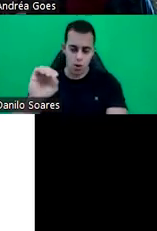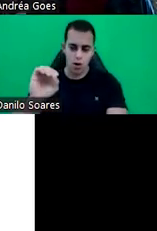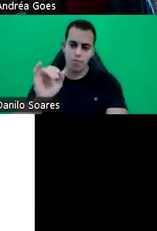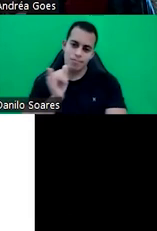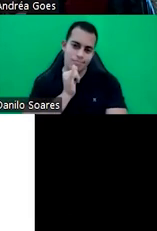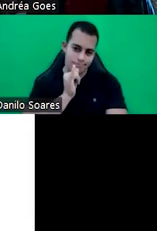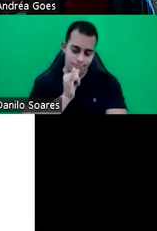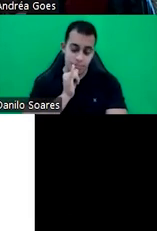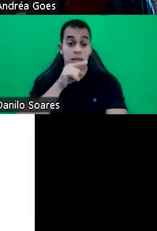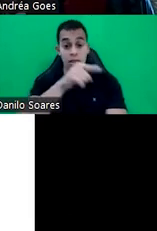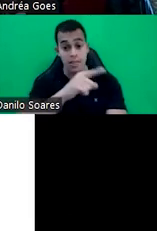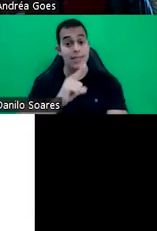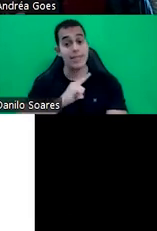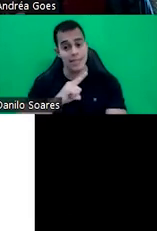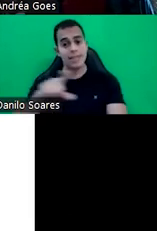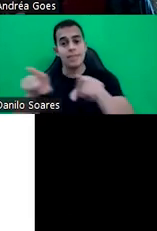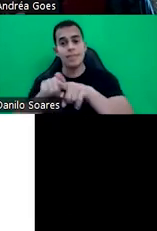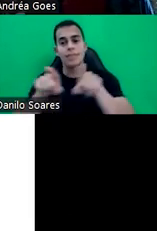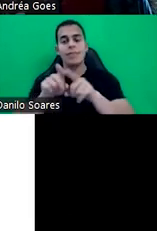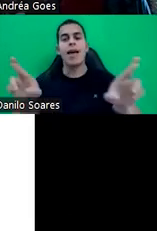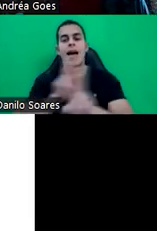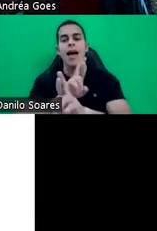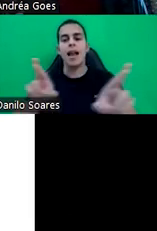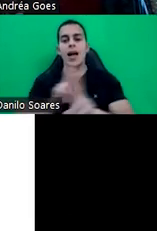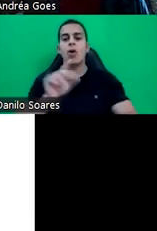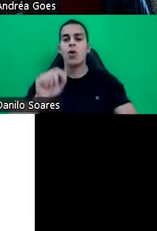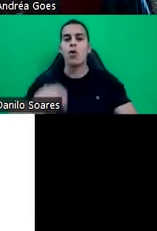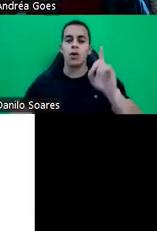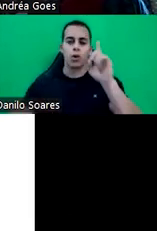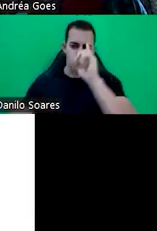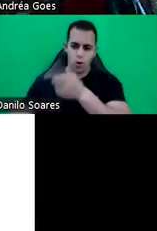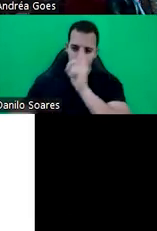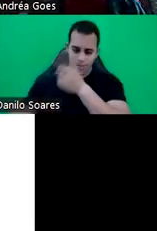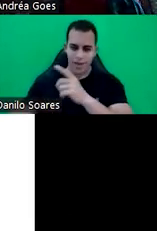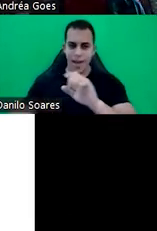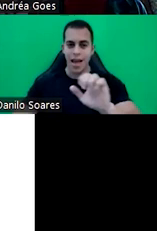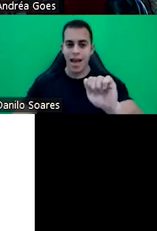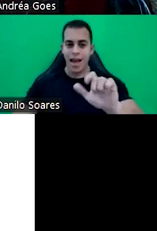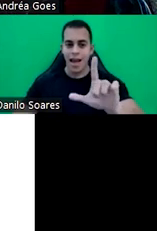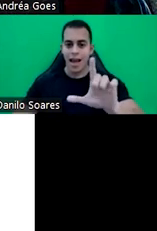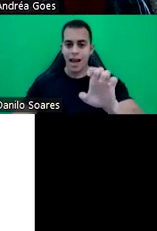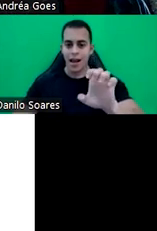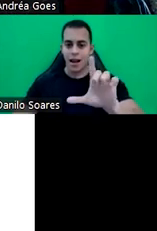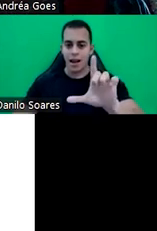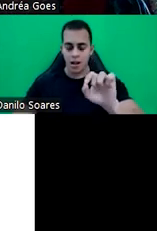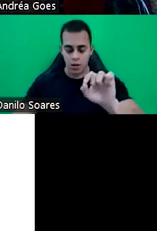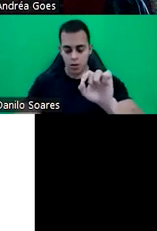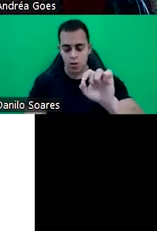aqui a gente também tem a tal da relação de dominância, a gente conhece bem os alelos que codificam